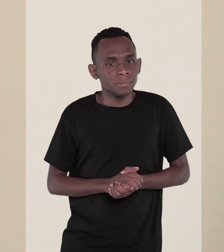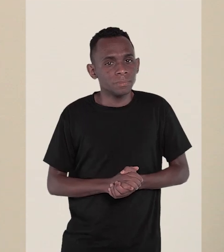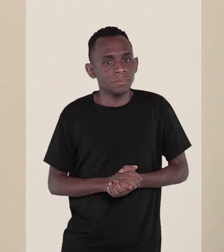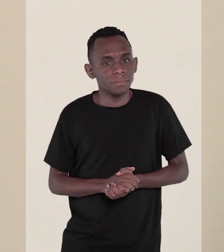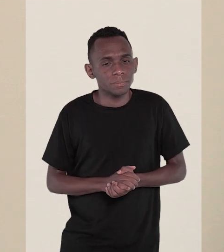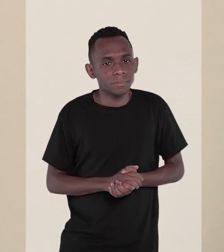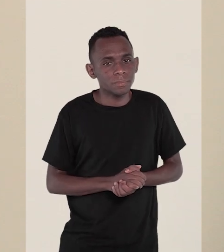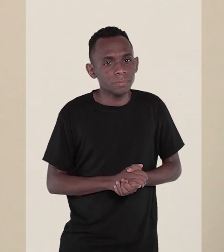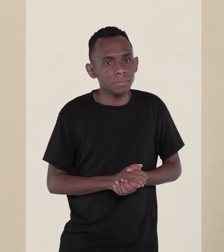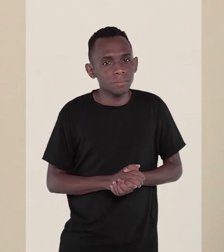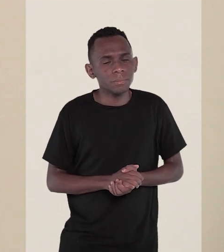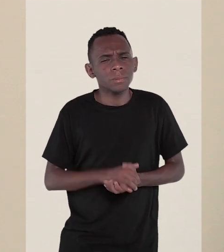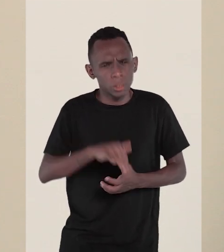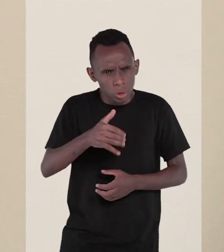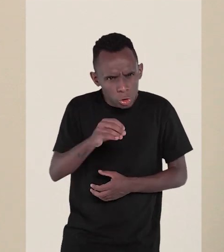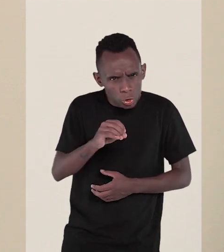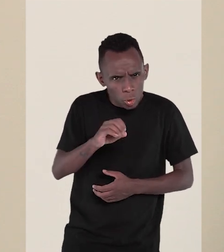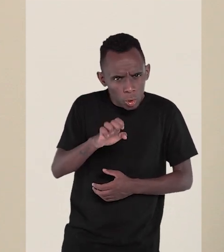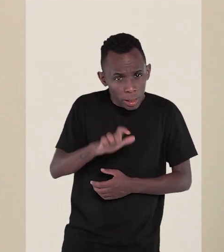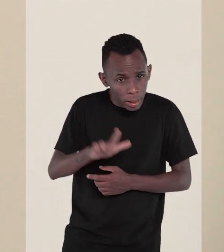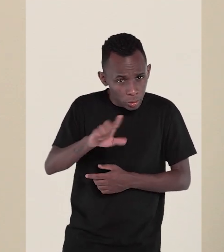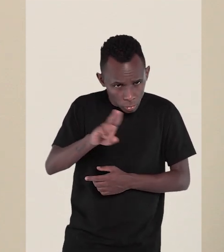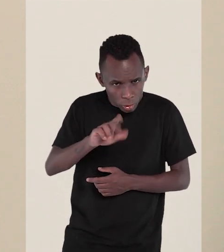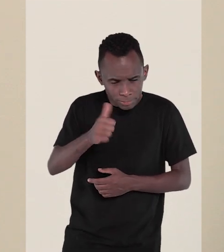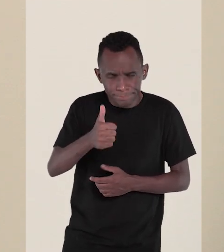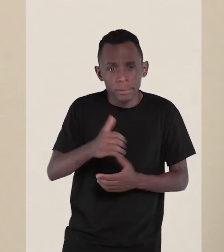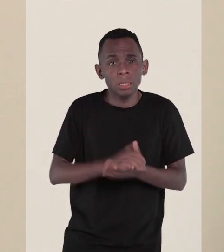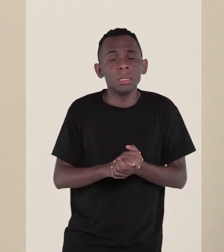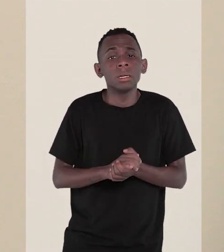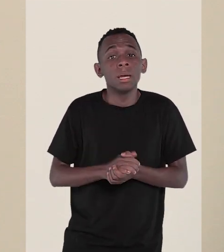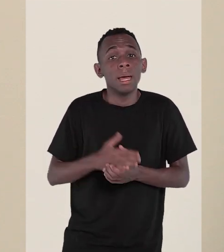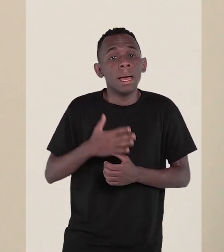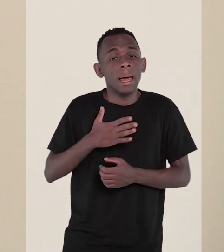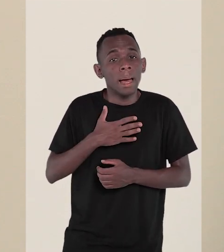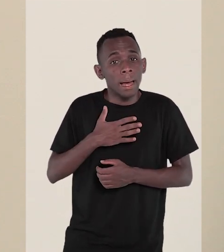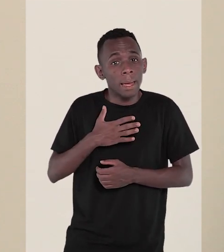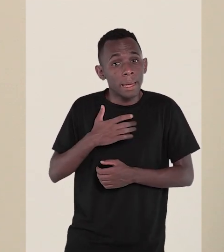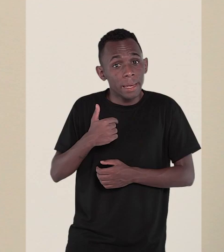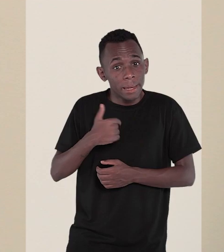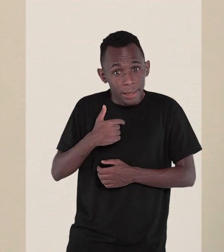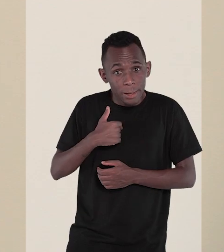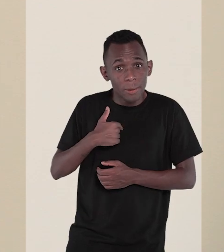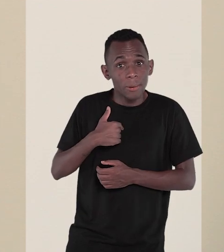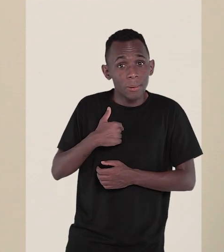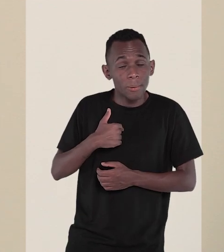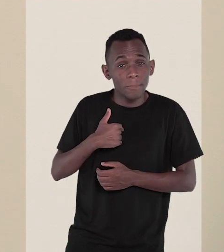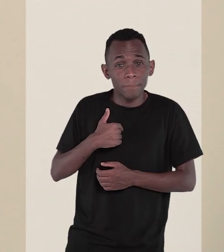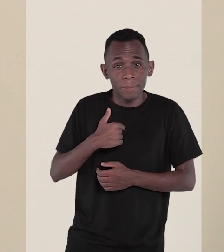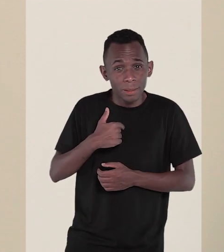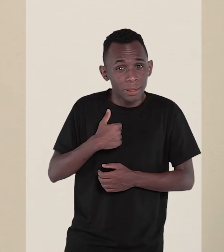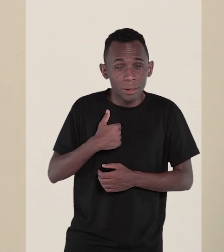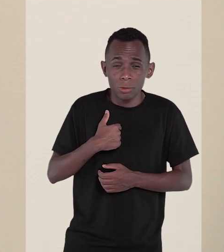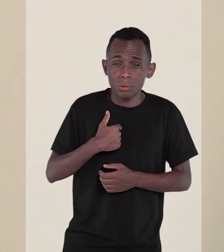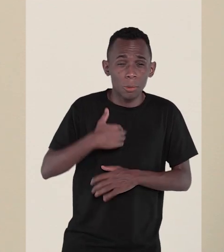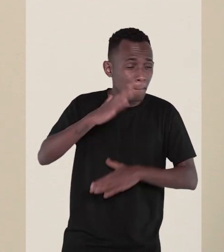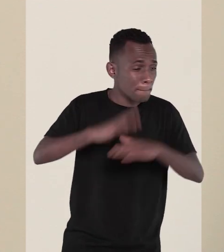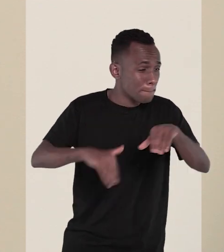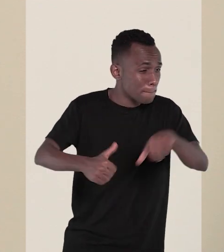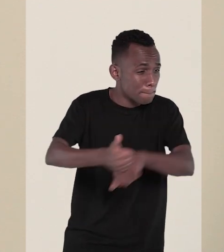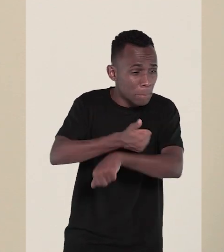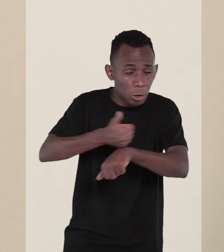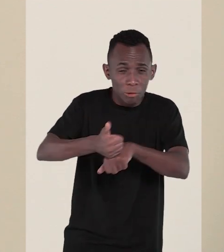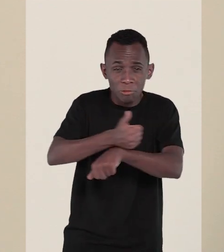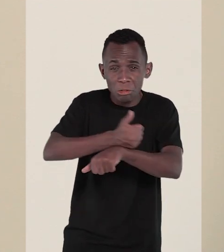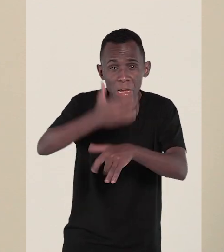Você é um romântico, hein? Joel, né? Joel, minha especialidade é decepcionar o público. Eu